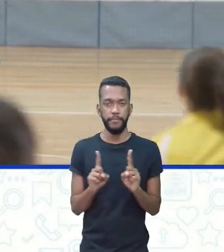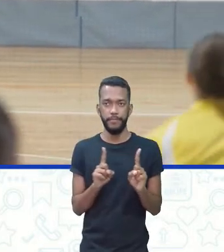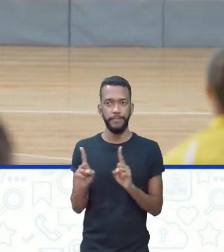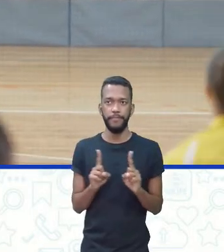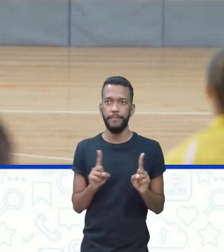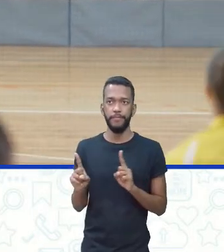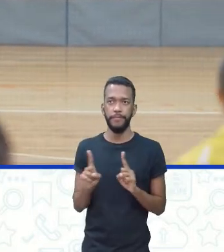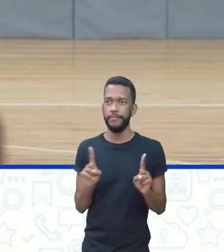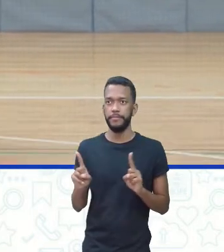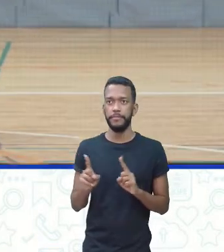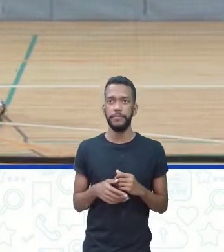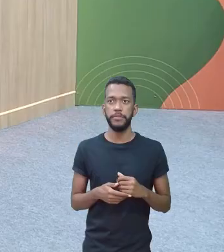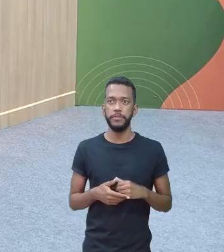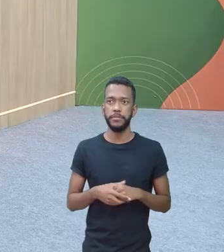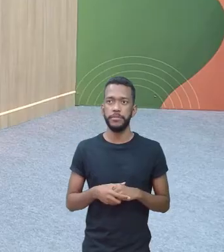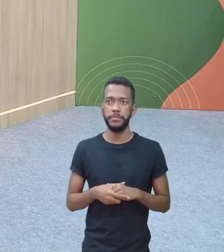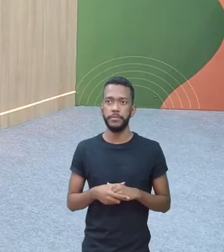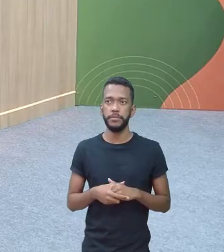né?